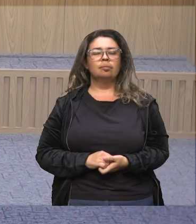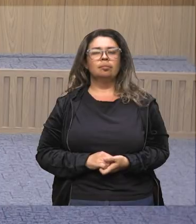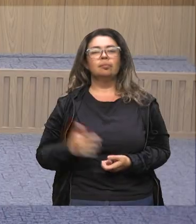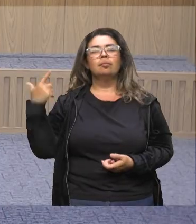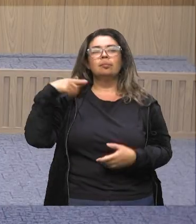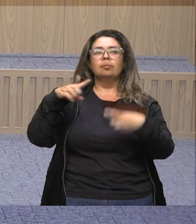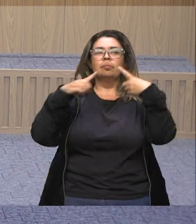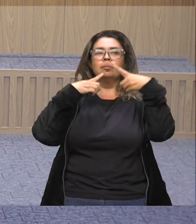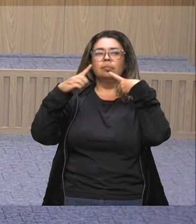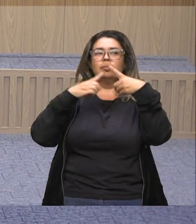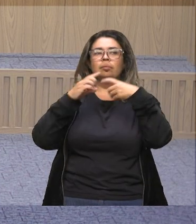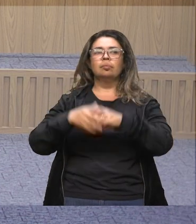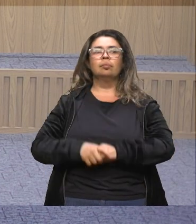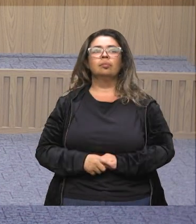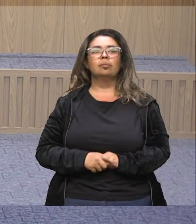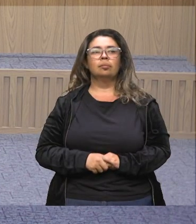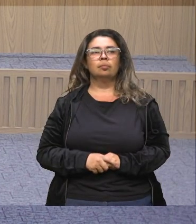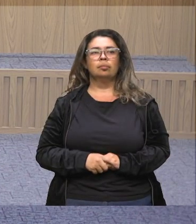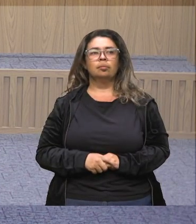Continua em discussão.